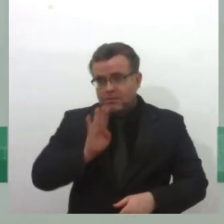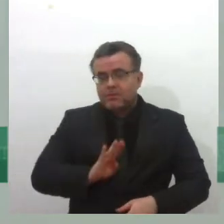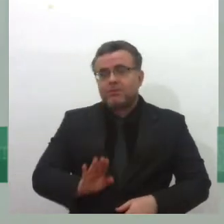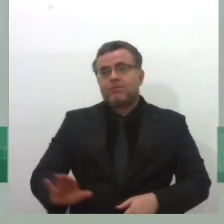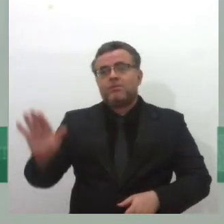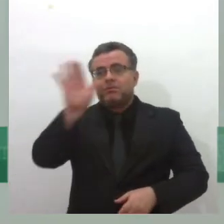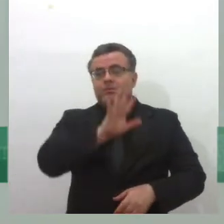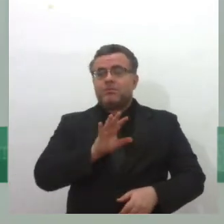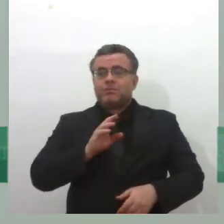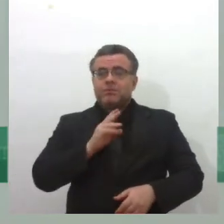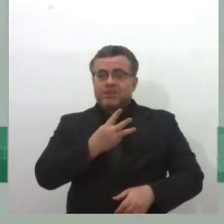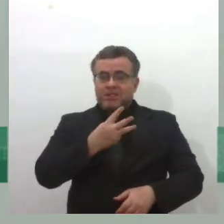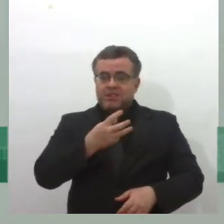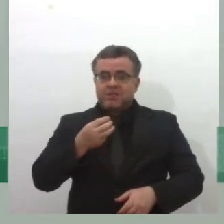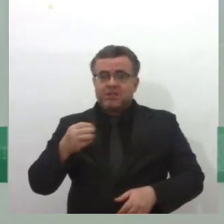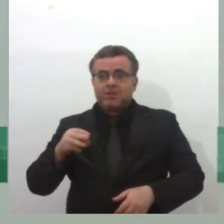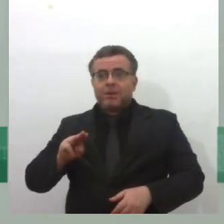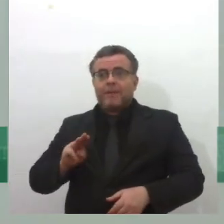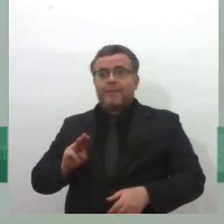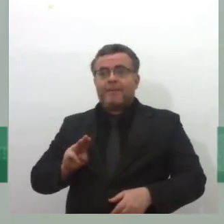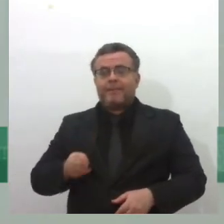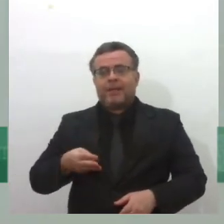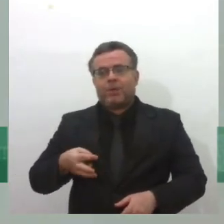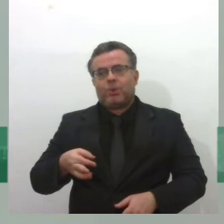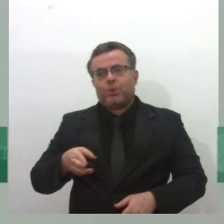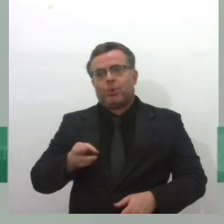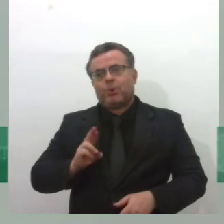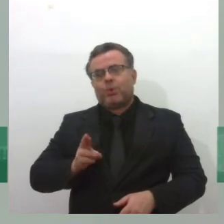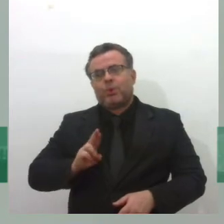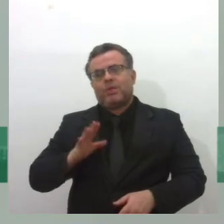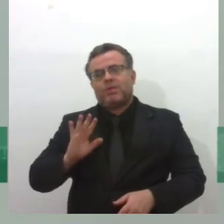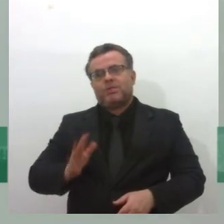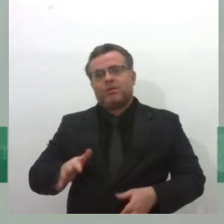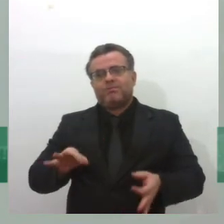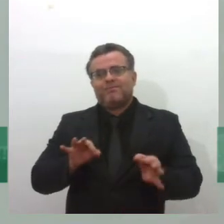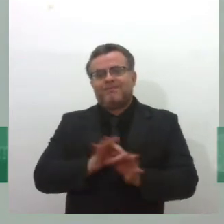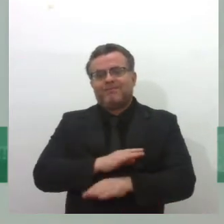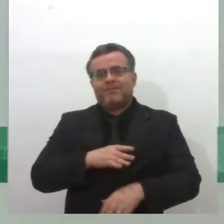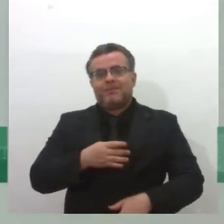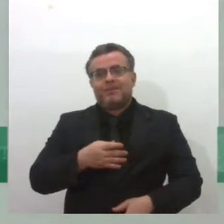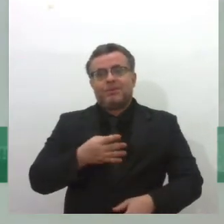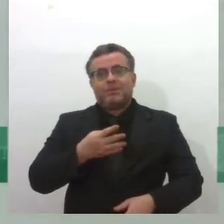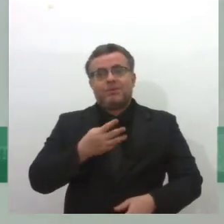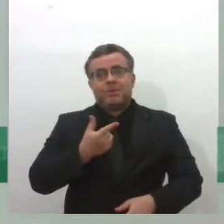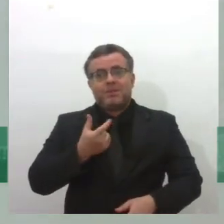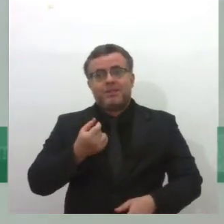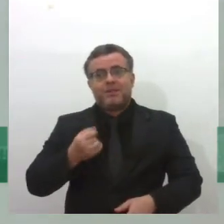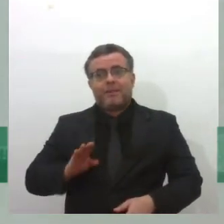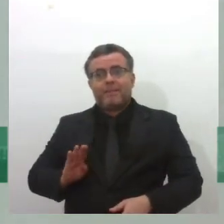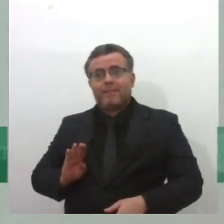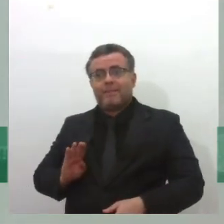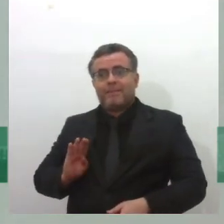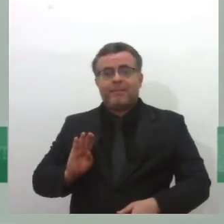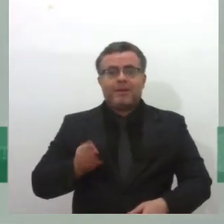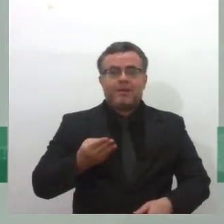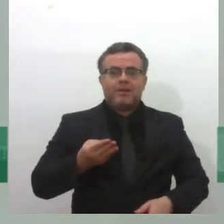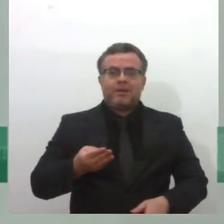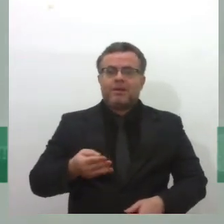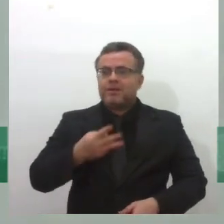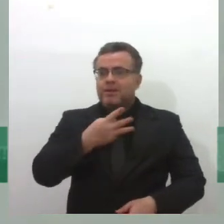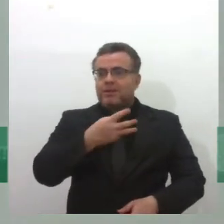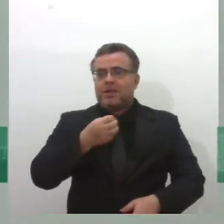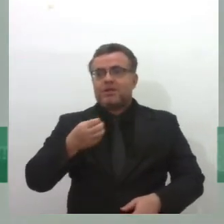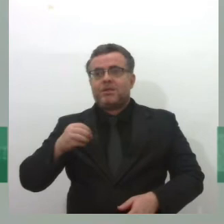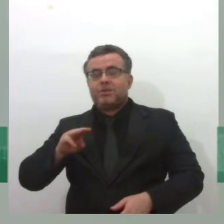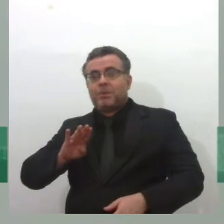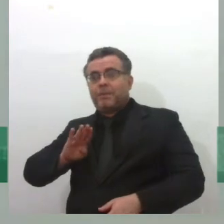300 milhões. Nós estamos falando de 200 bilhões, né? Quer dizer, 300 milhões para